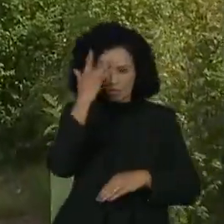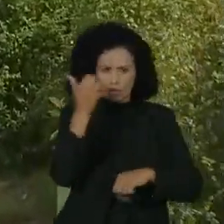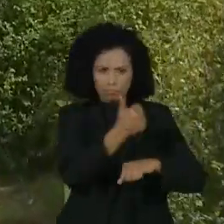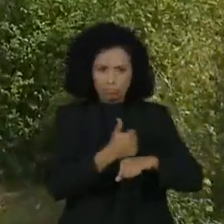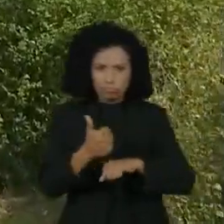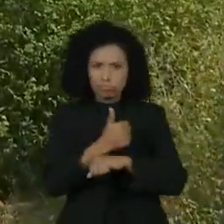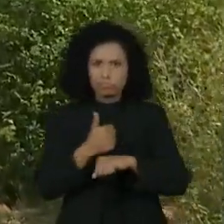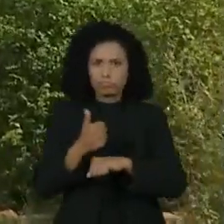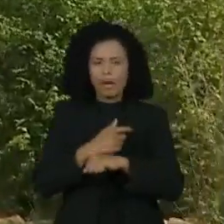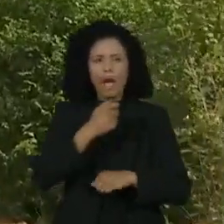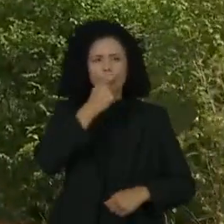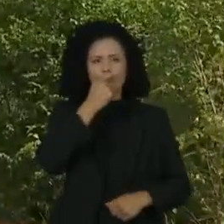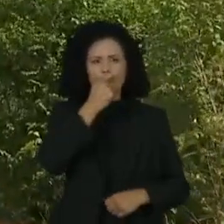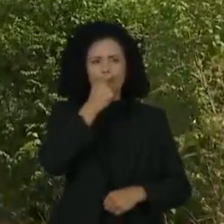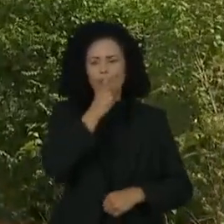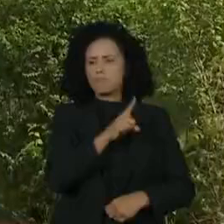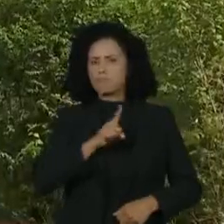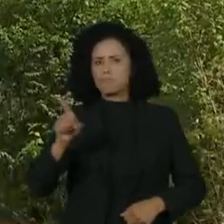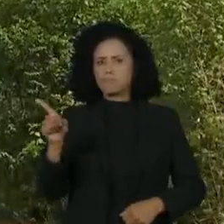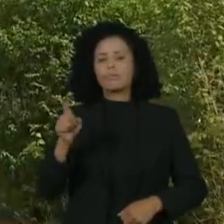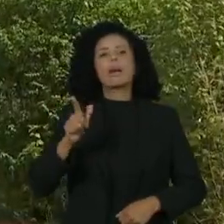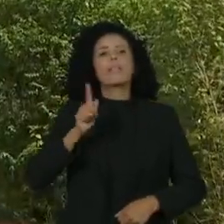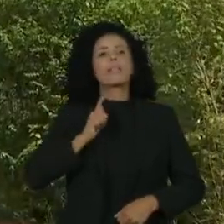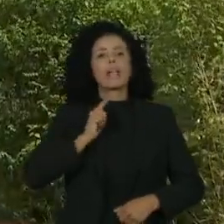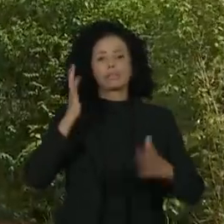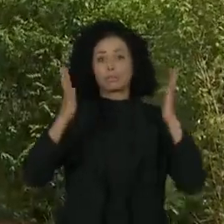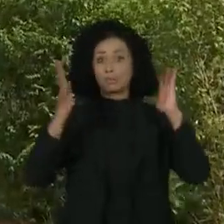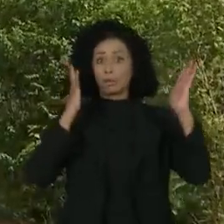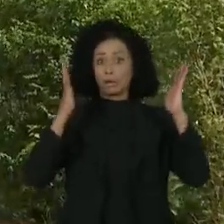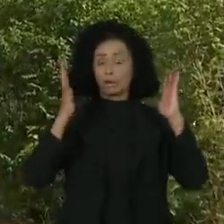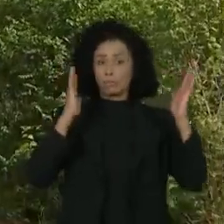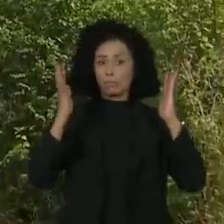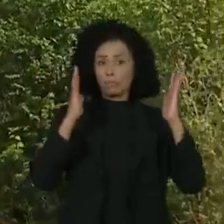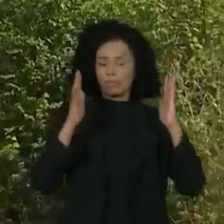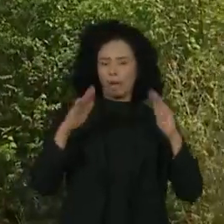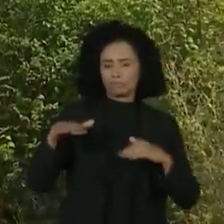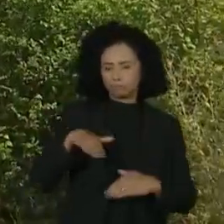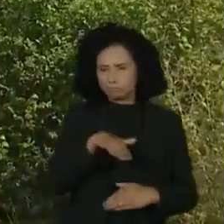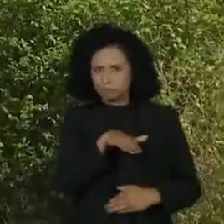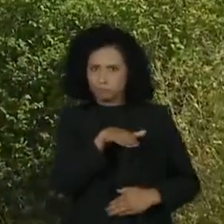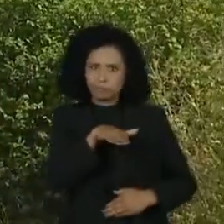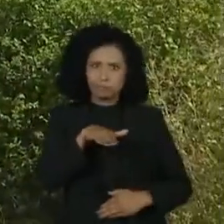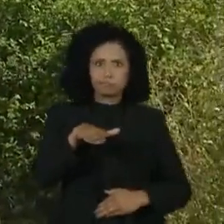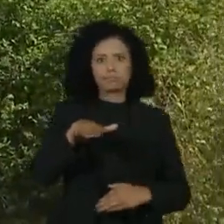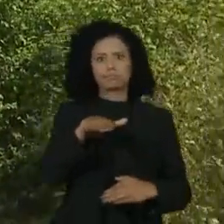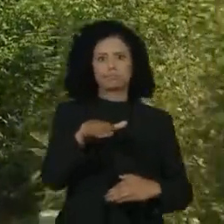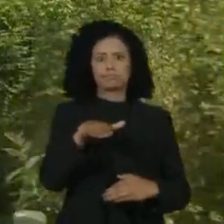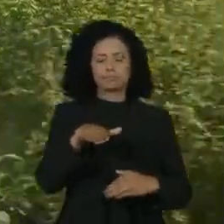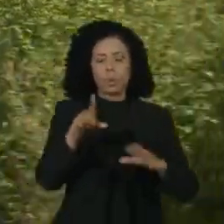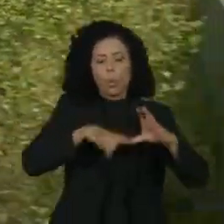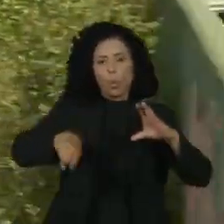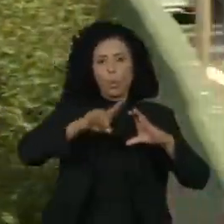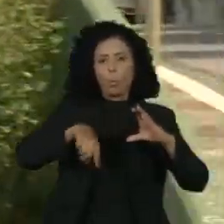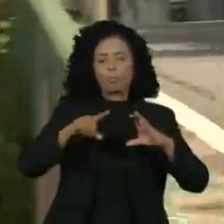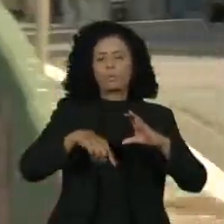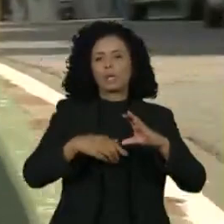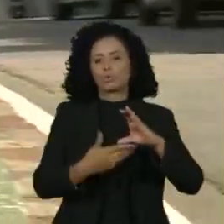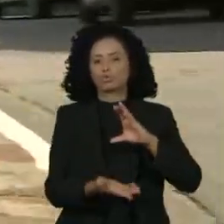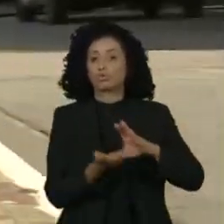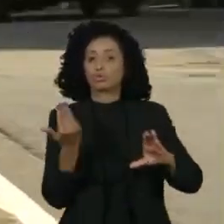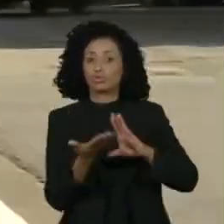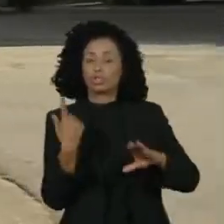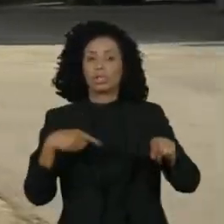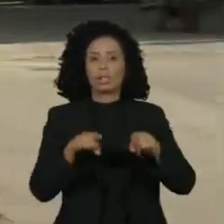precisaram esvaziar os pneus do caminhão e usar guinchos para retirá-lo lá do túnel onde ele